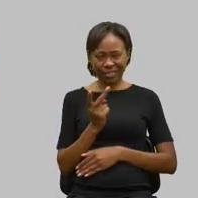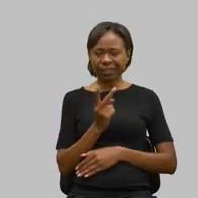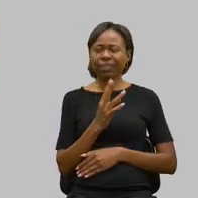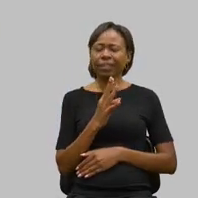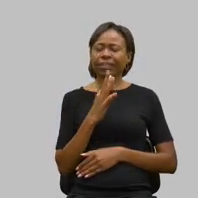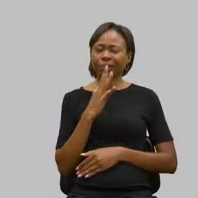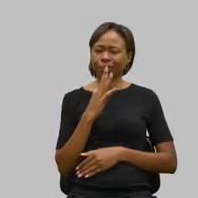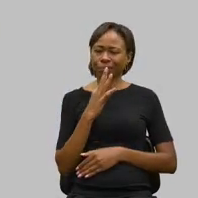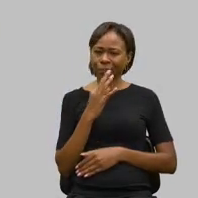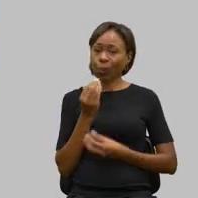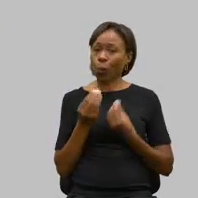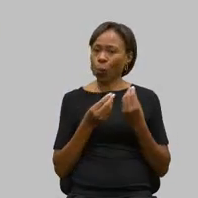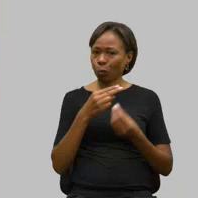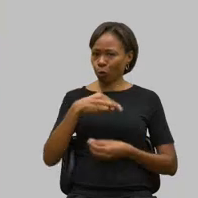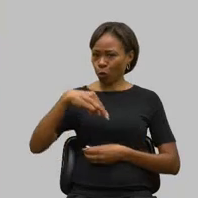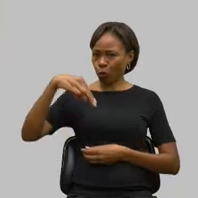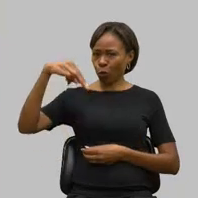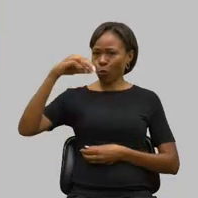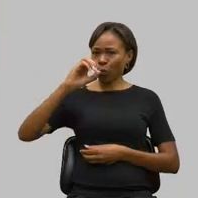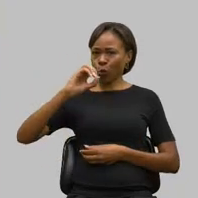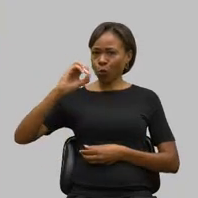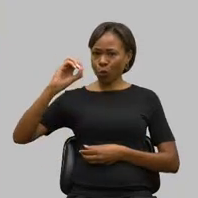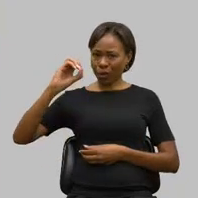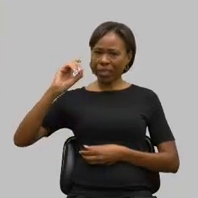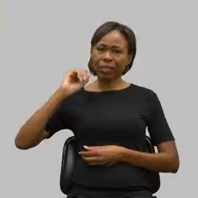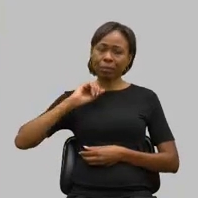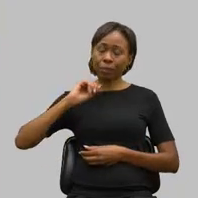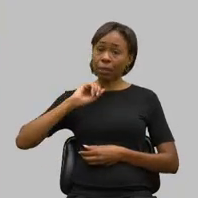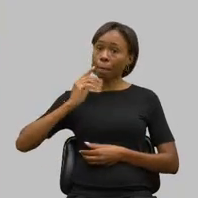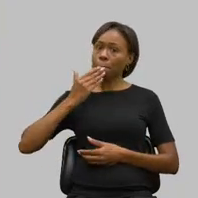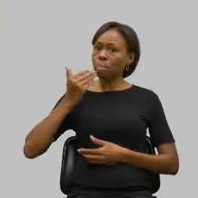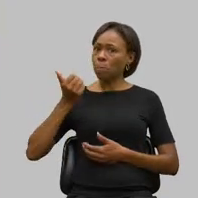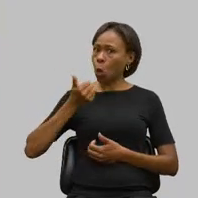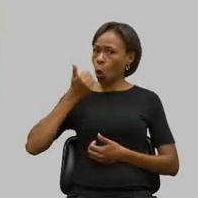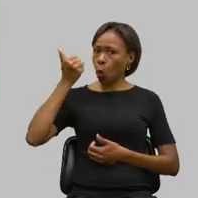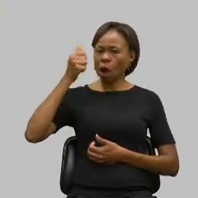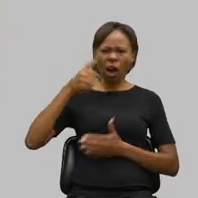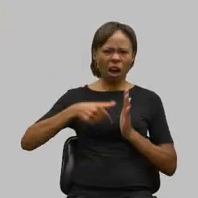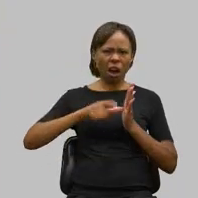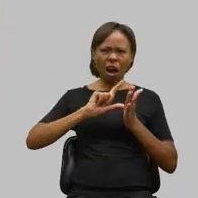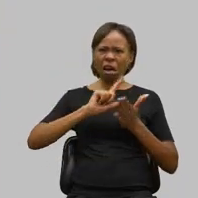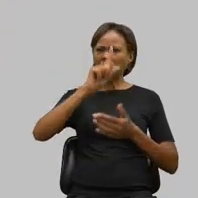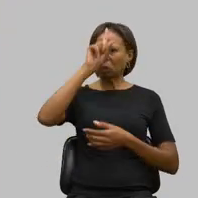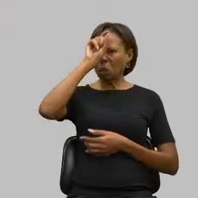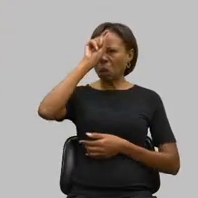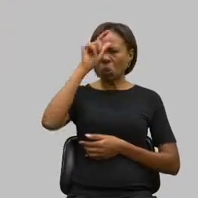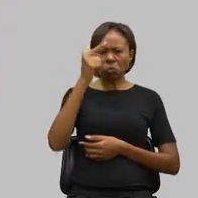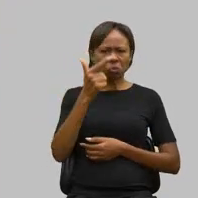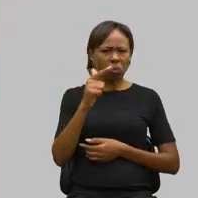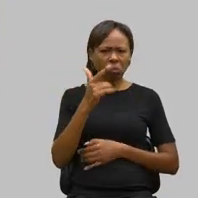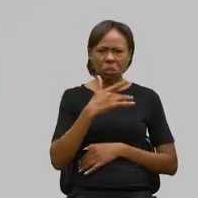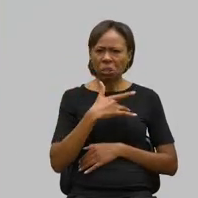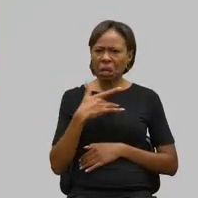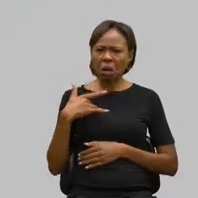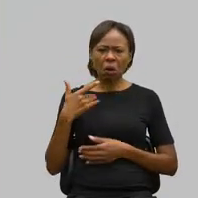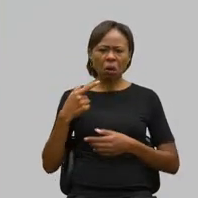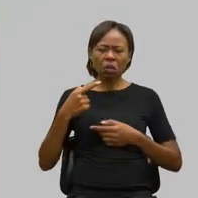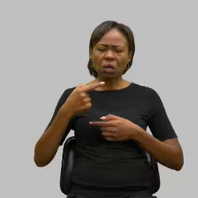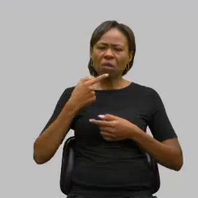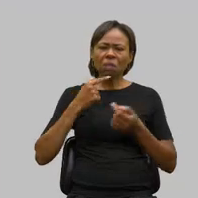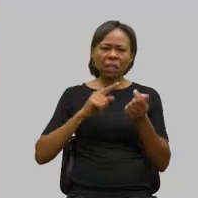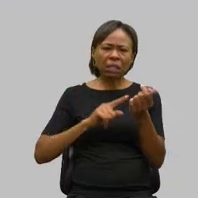bem como era e como é hoje o Noroeste. O Noroeste melhorou demais, não tinha SAMU, não tinha hospital, não tinha hemodiálise,